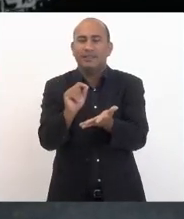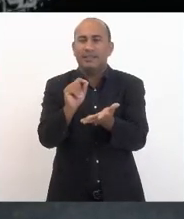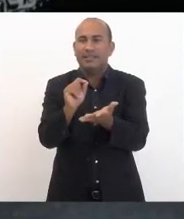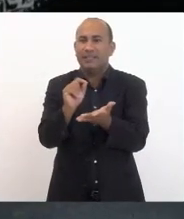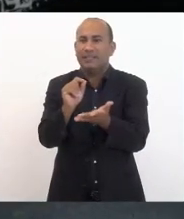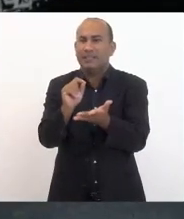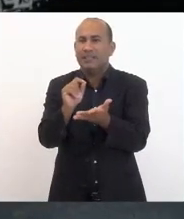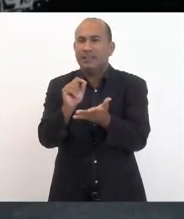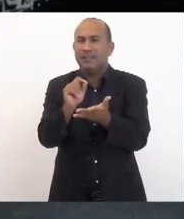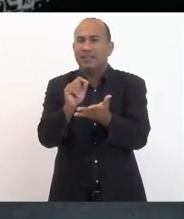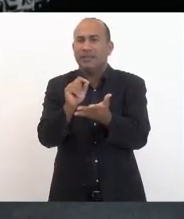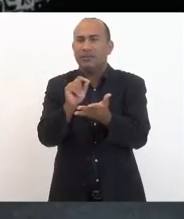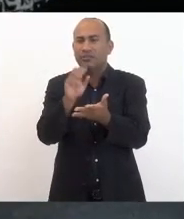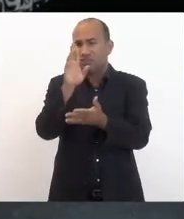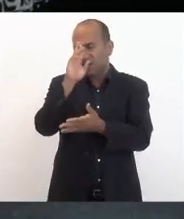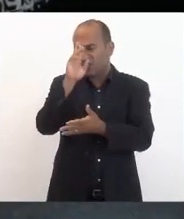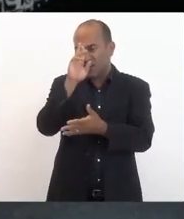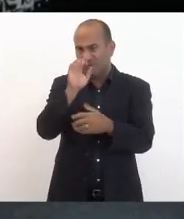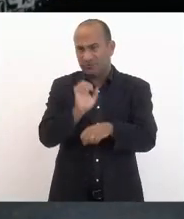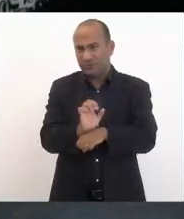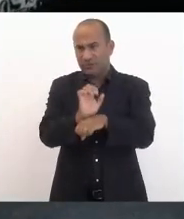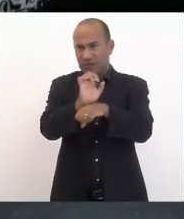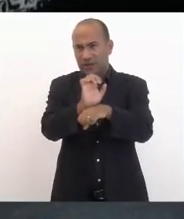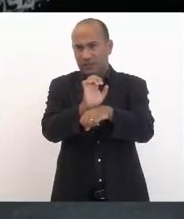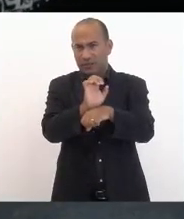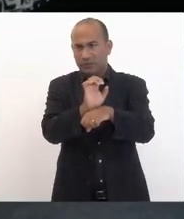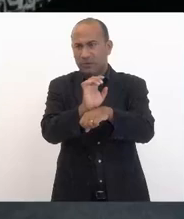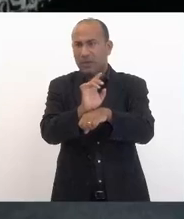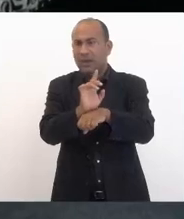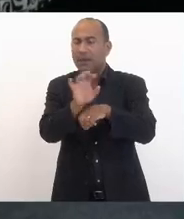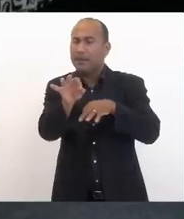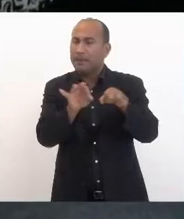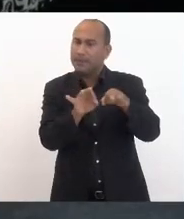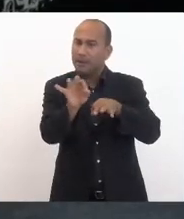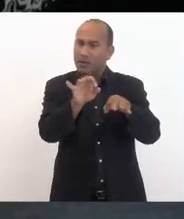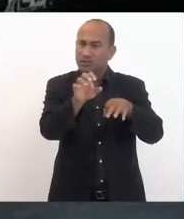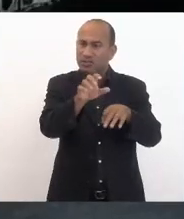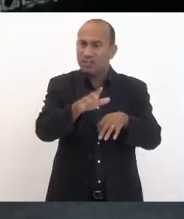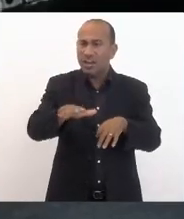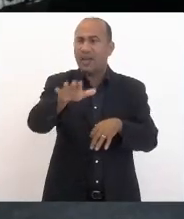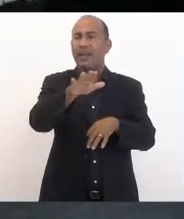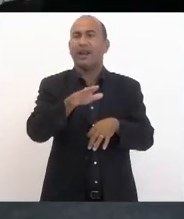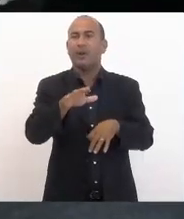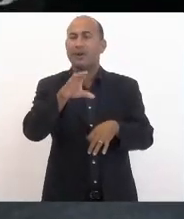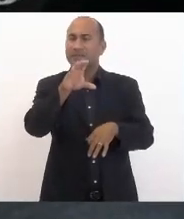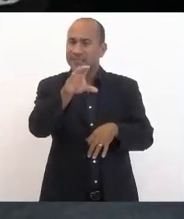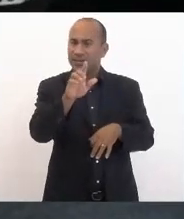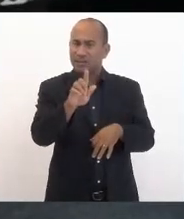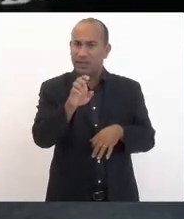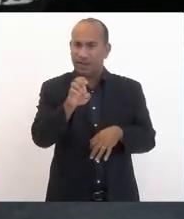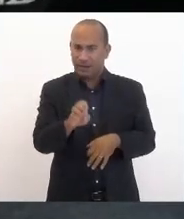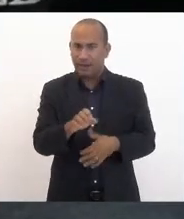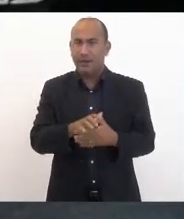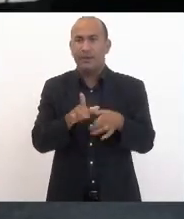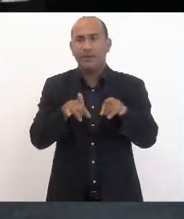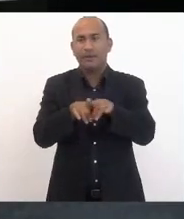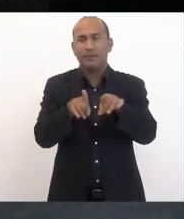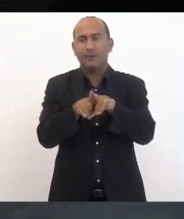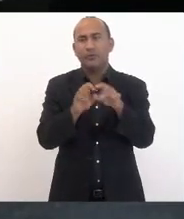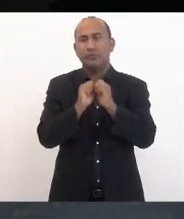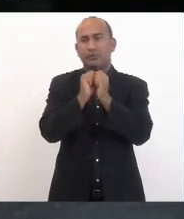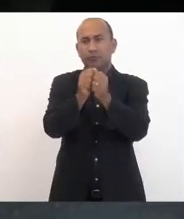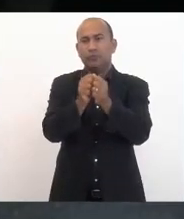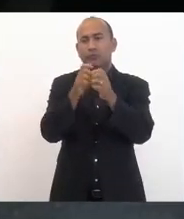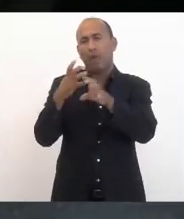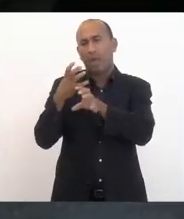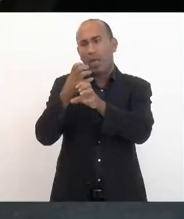de auditor do Estado, quadro permanente da Controladoria Geral, CGE, e também junto ao Tribunal